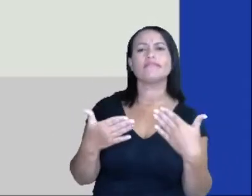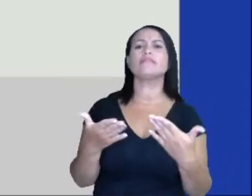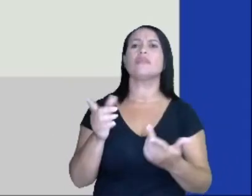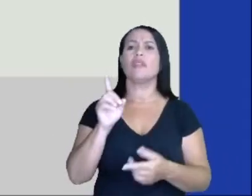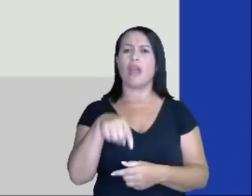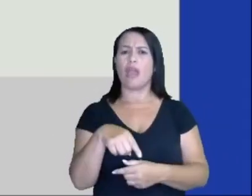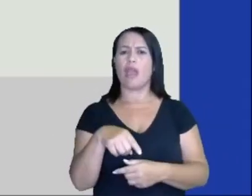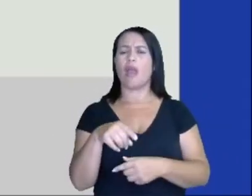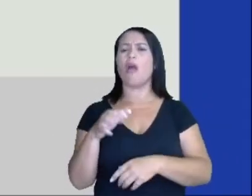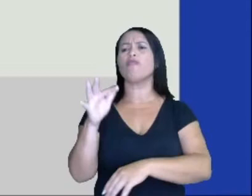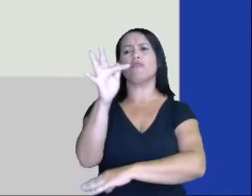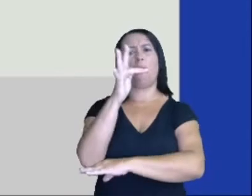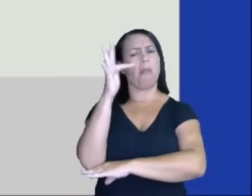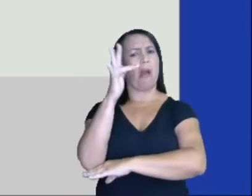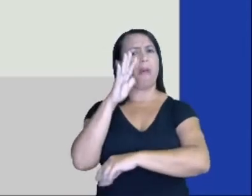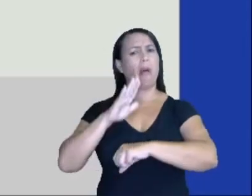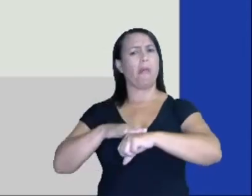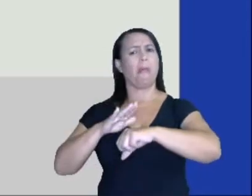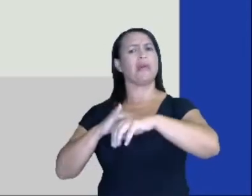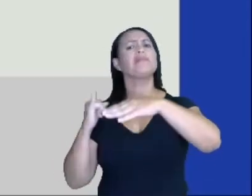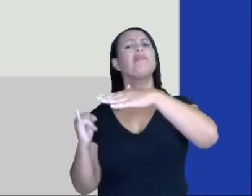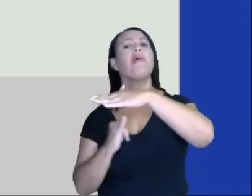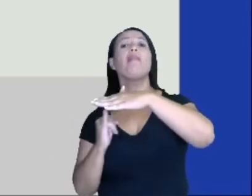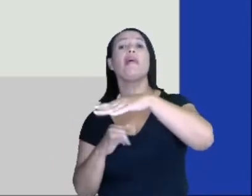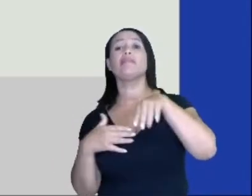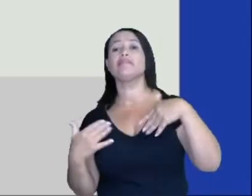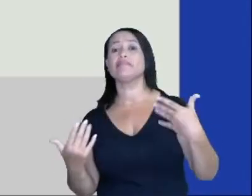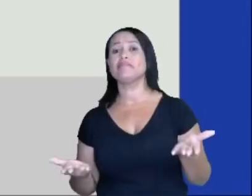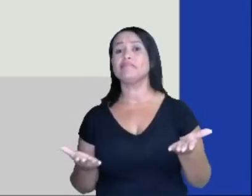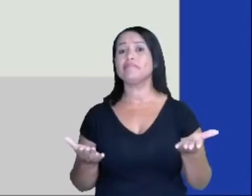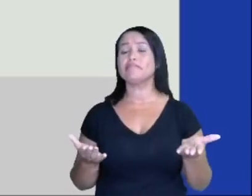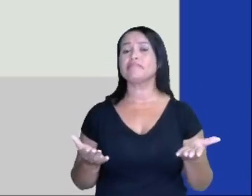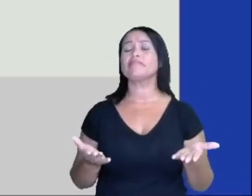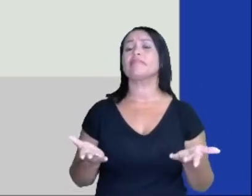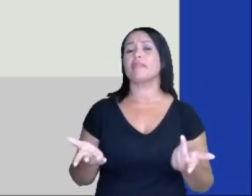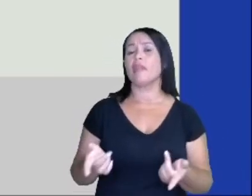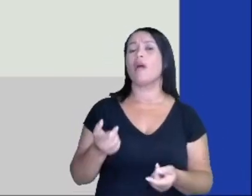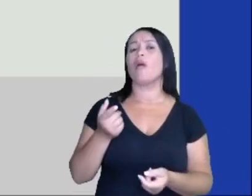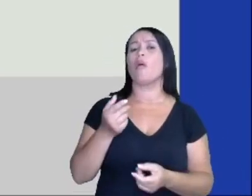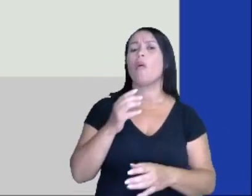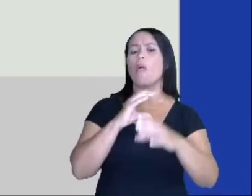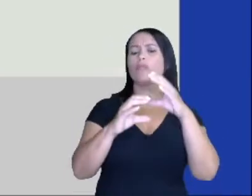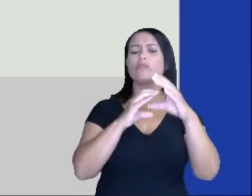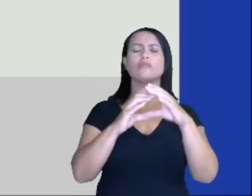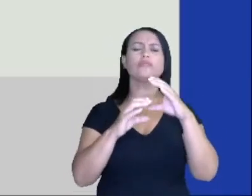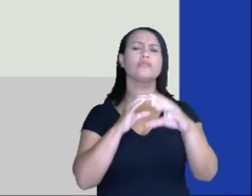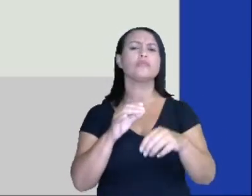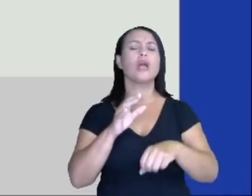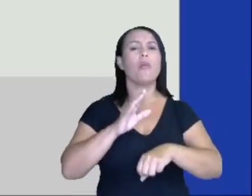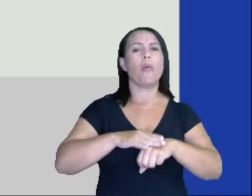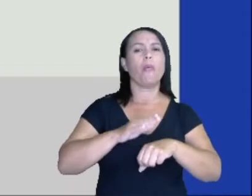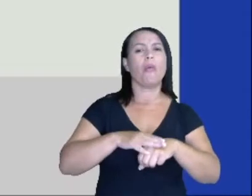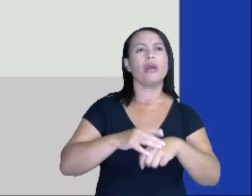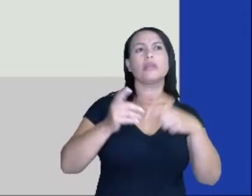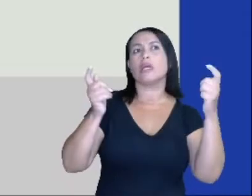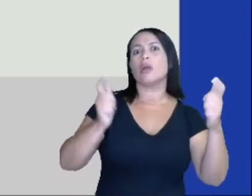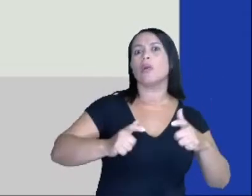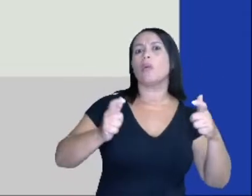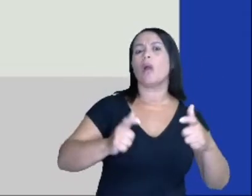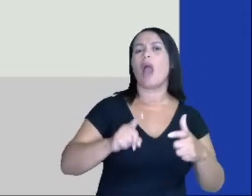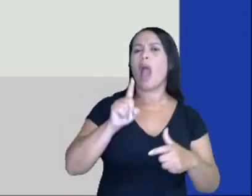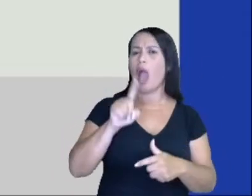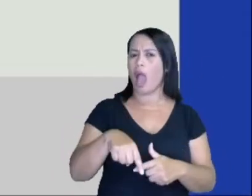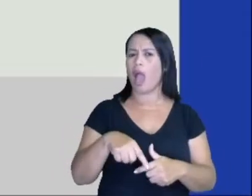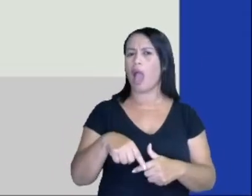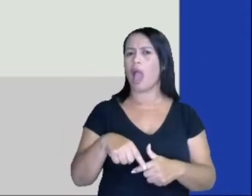um momento formal ou é um momento informal? Essa situação comunicativa, aquele momento, aquela ocasião, é